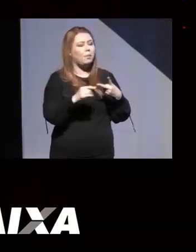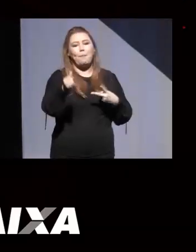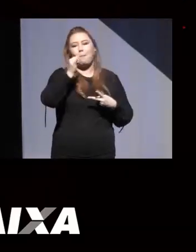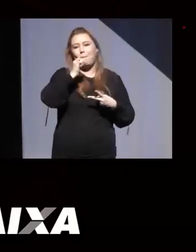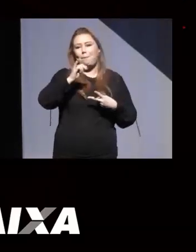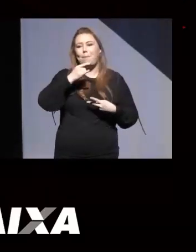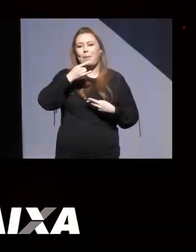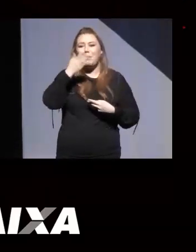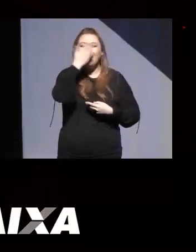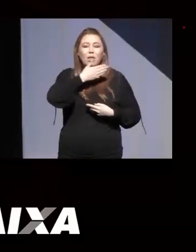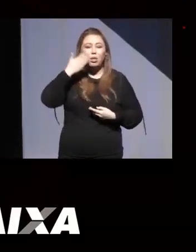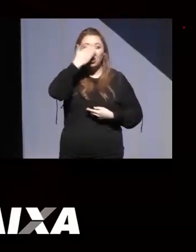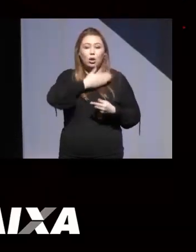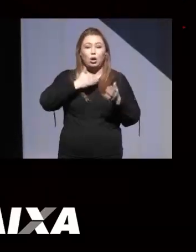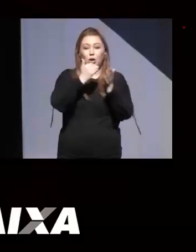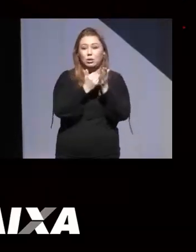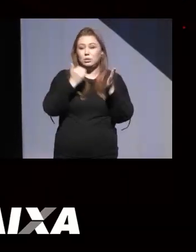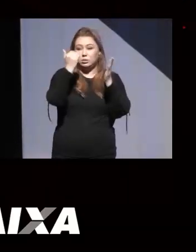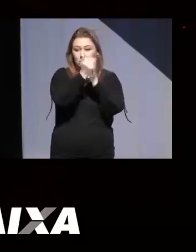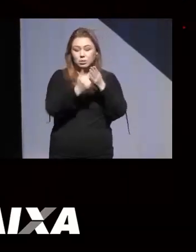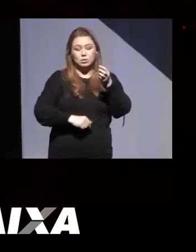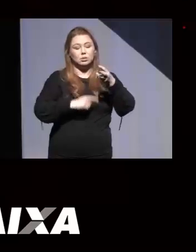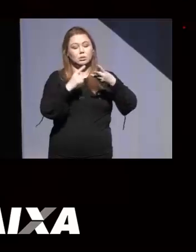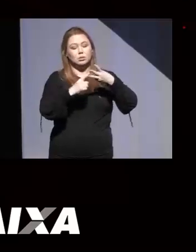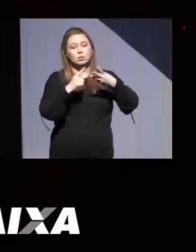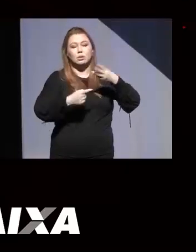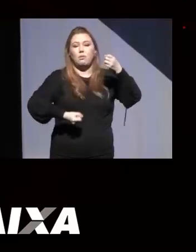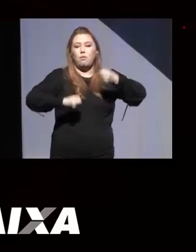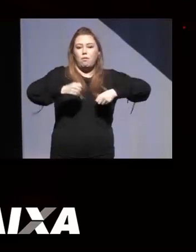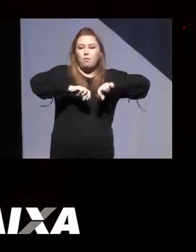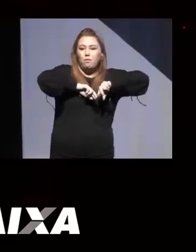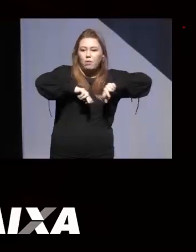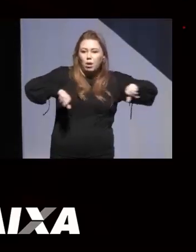bebidas açucaradas, veículos,